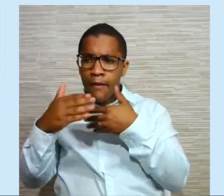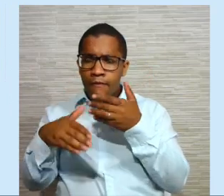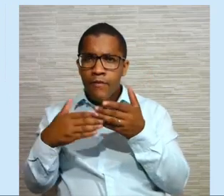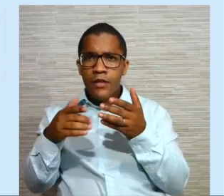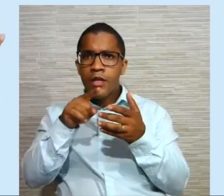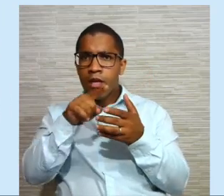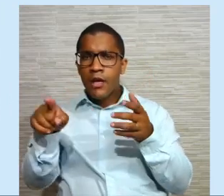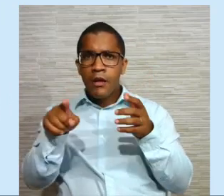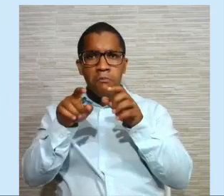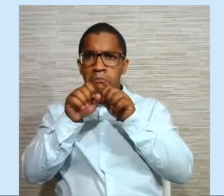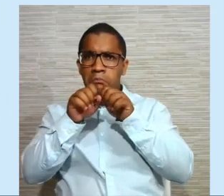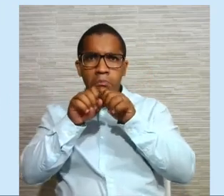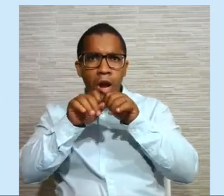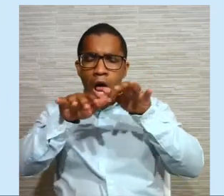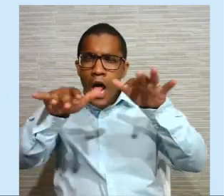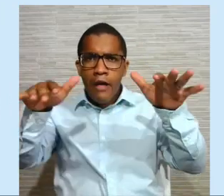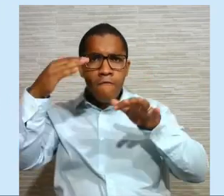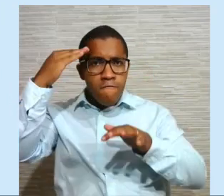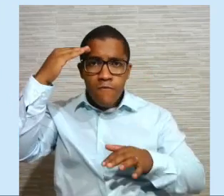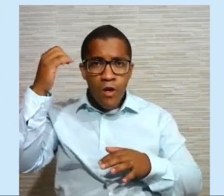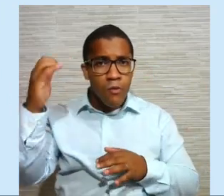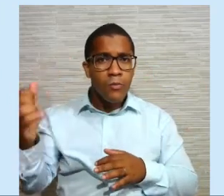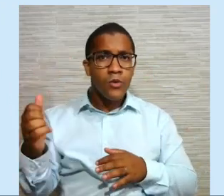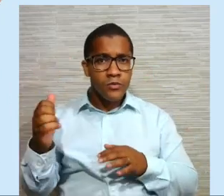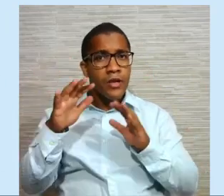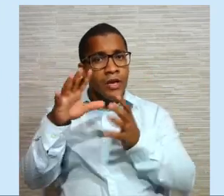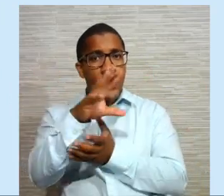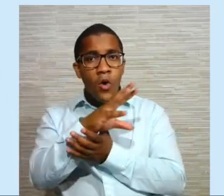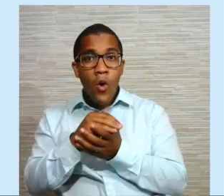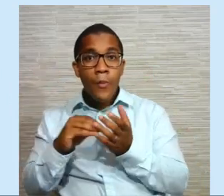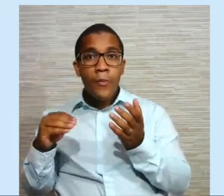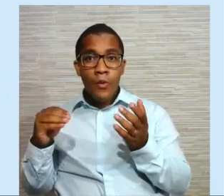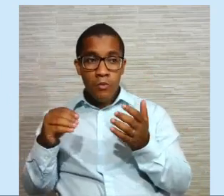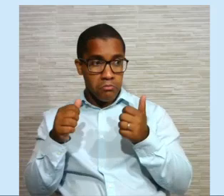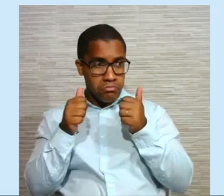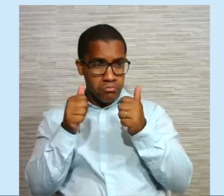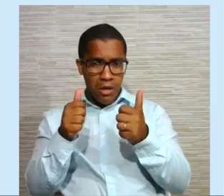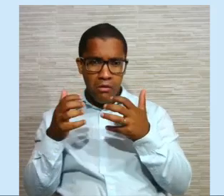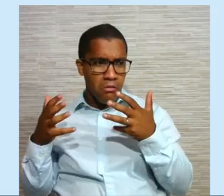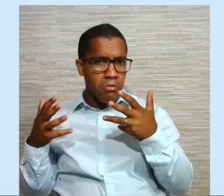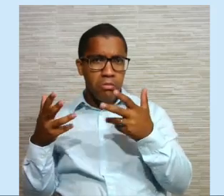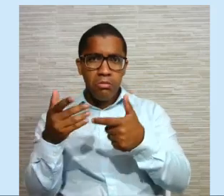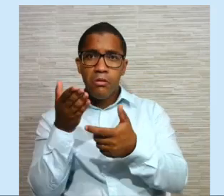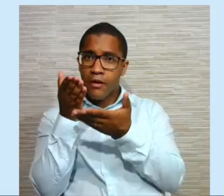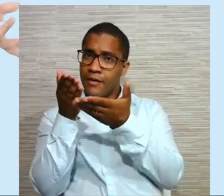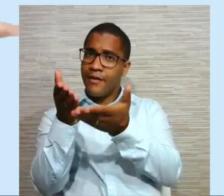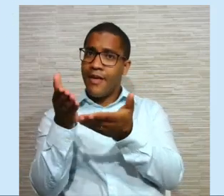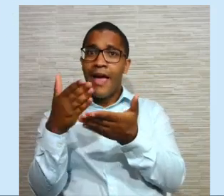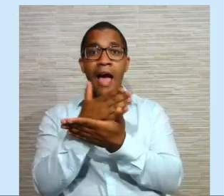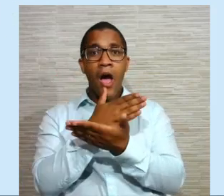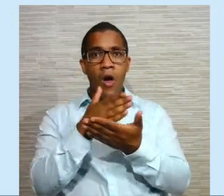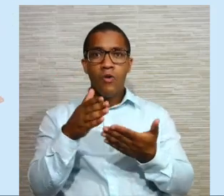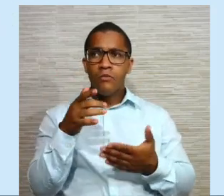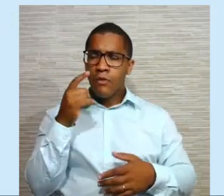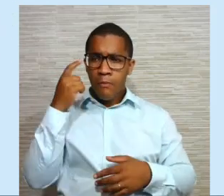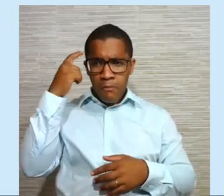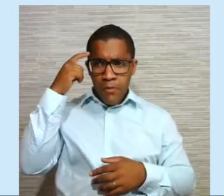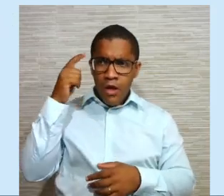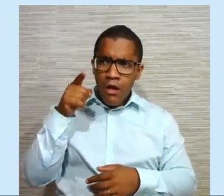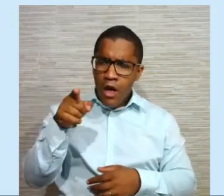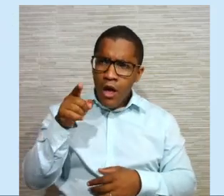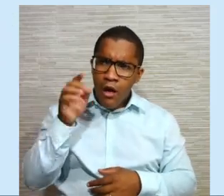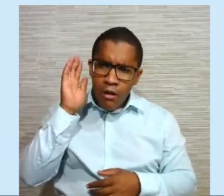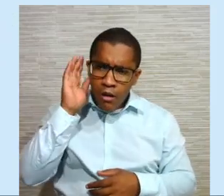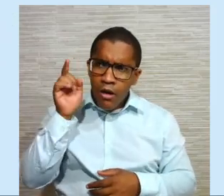se destacaram muito, né? Então, assim, disseram que copiou até bem demais e ficou, por alguns, até melhor. Então, o